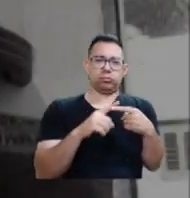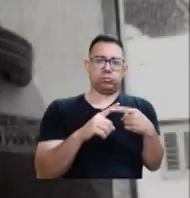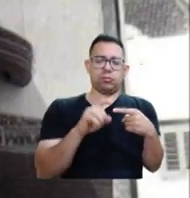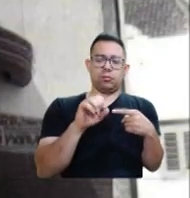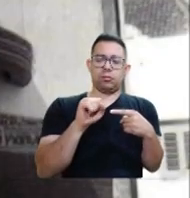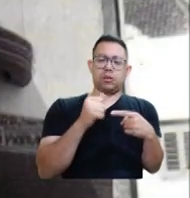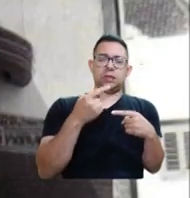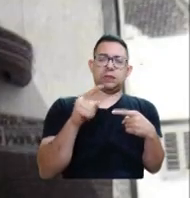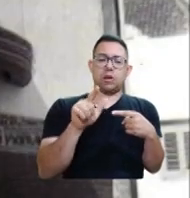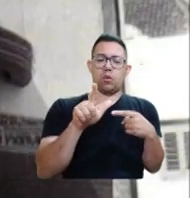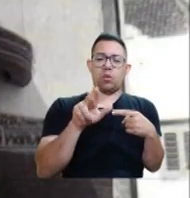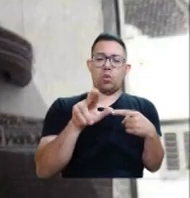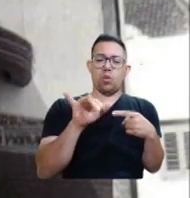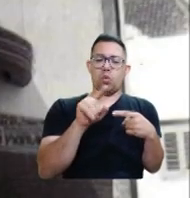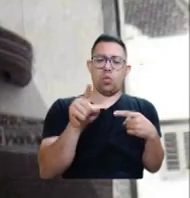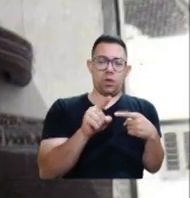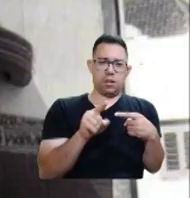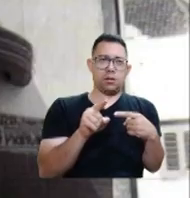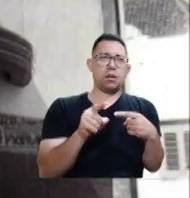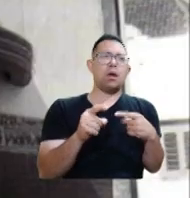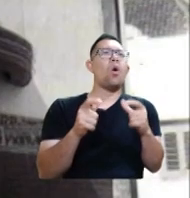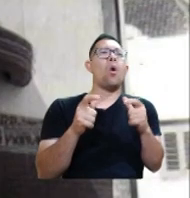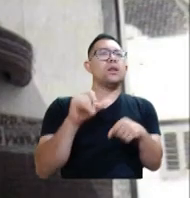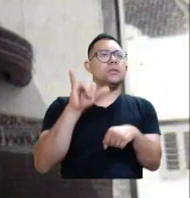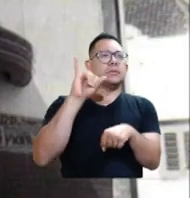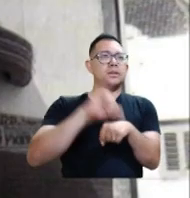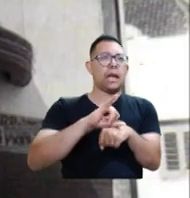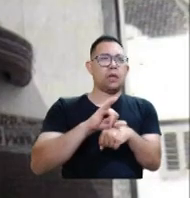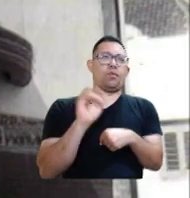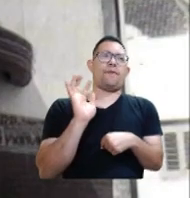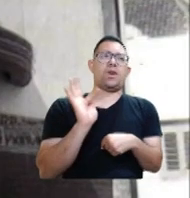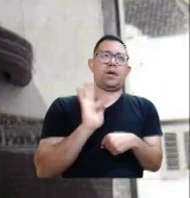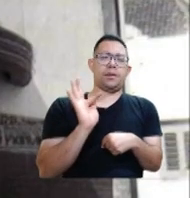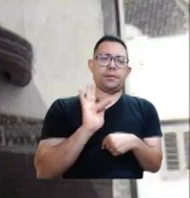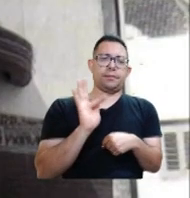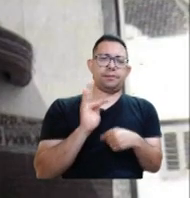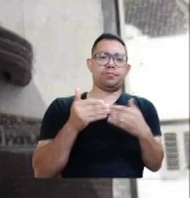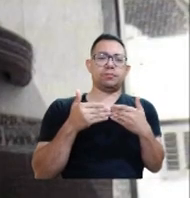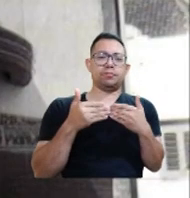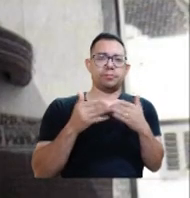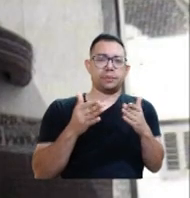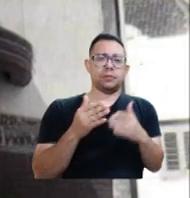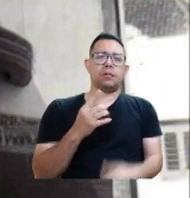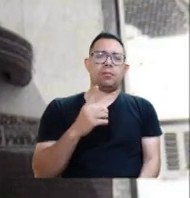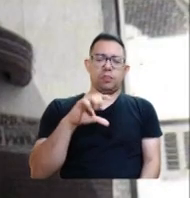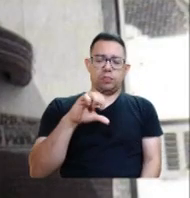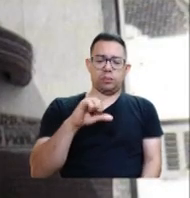Cine São Luís, localizado no centro da cidade, abriu as portas em